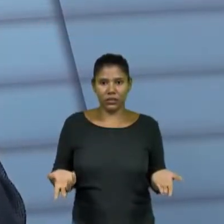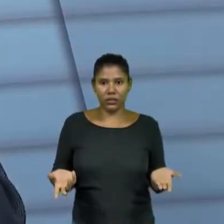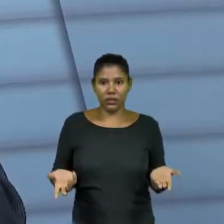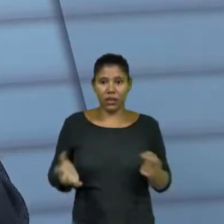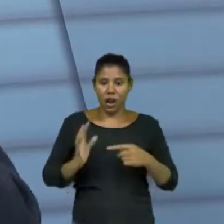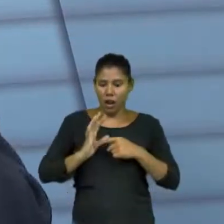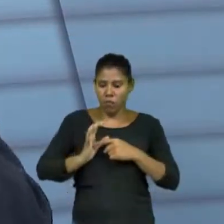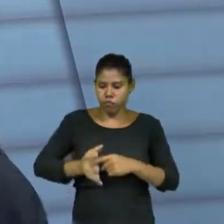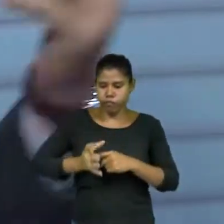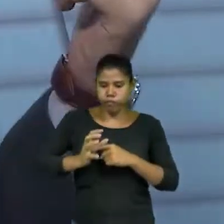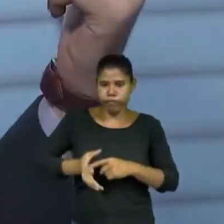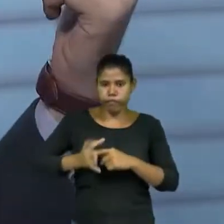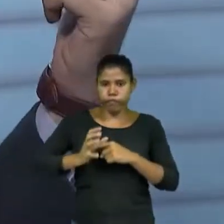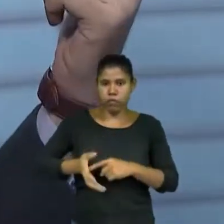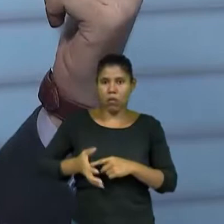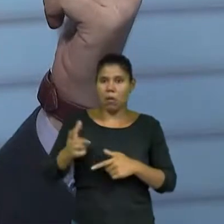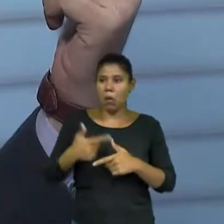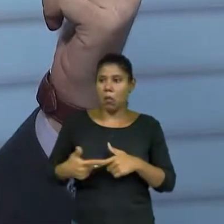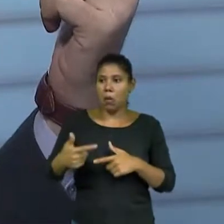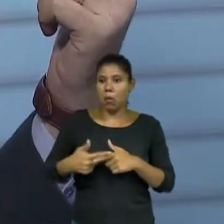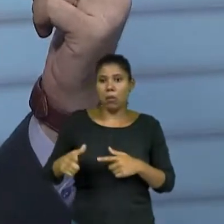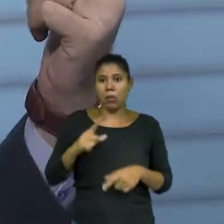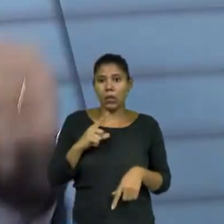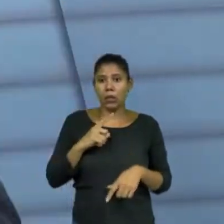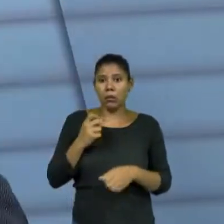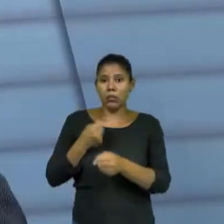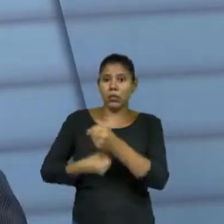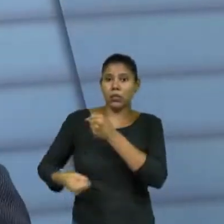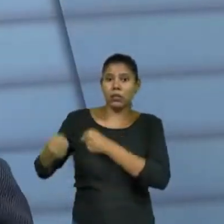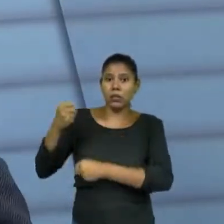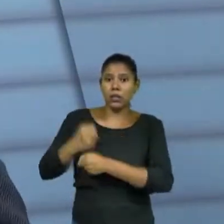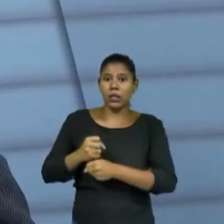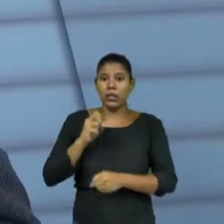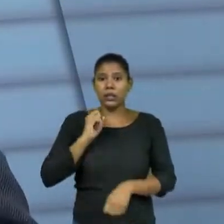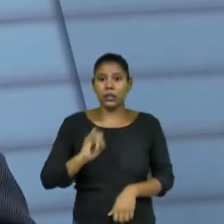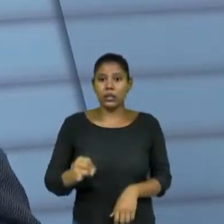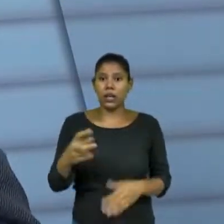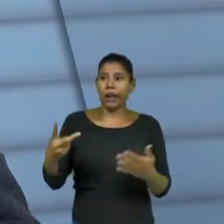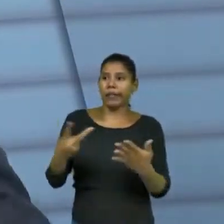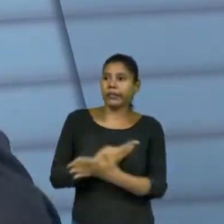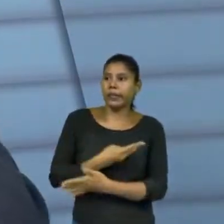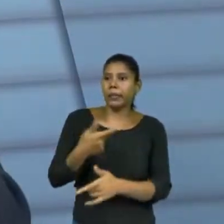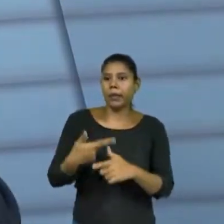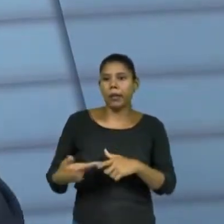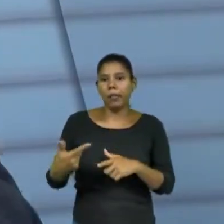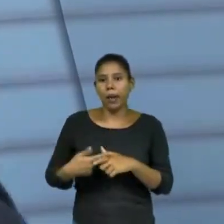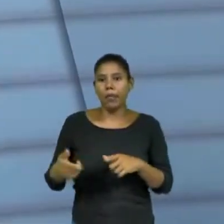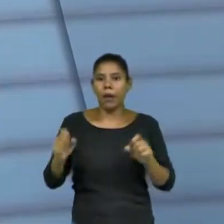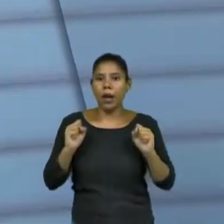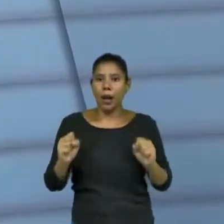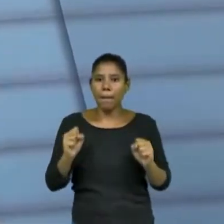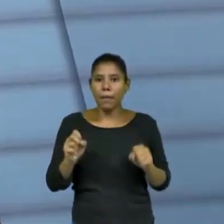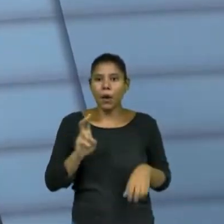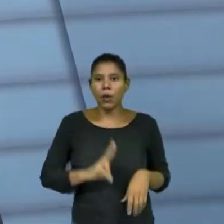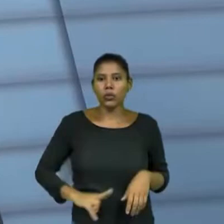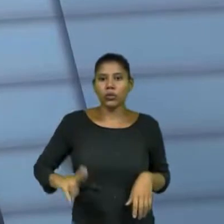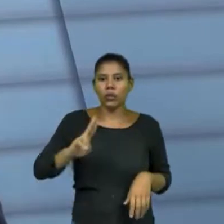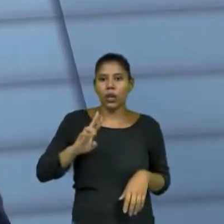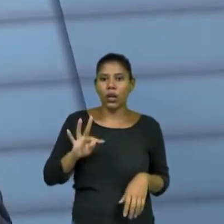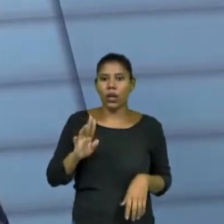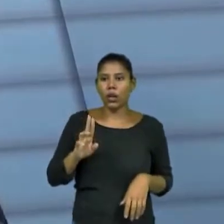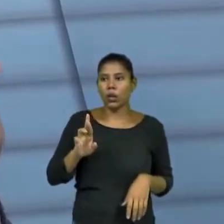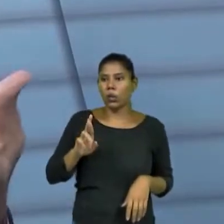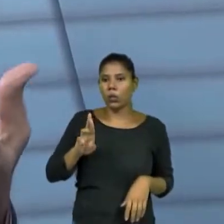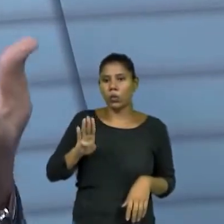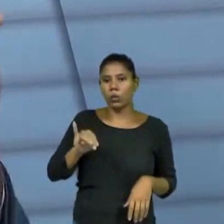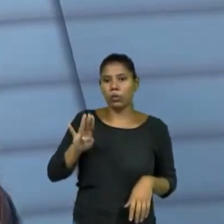geração de energia para uma crise como essa que teve ano passado. Se houver uma crise futuramente, você pode acionar as turbinas. Mas